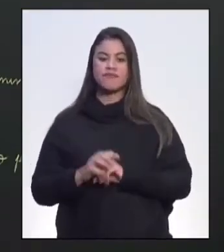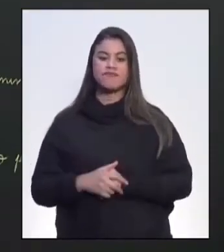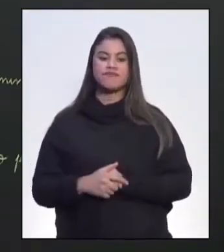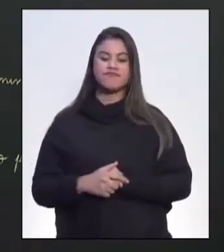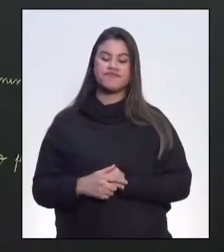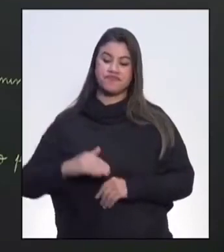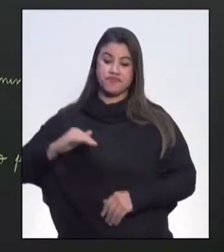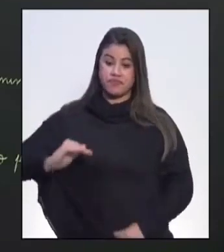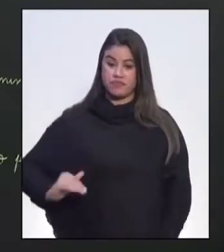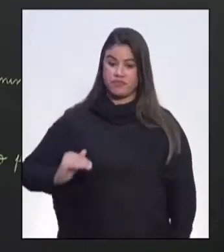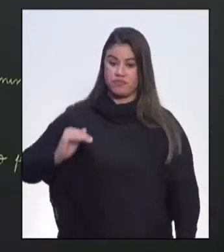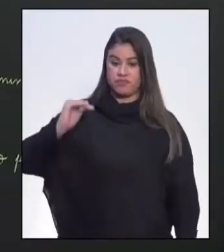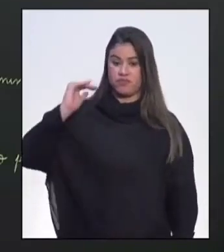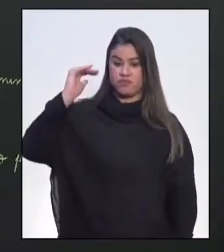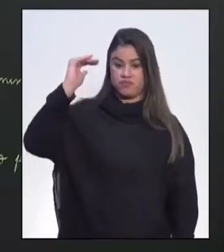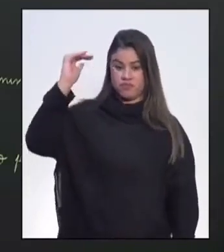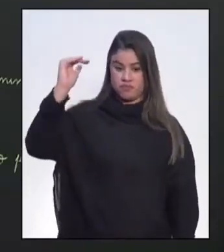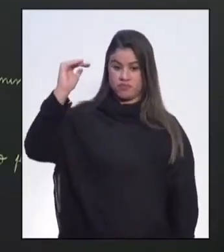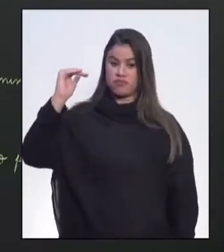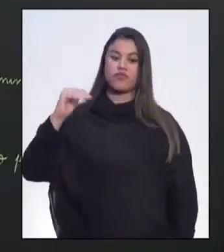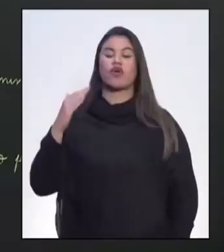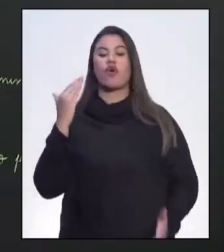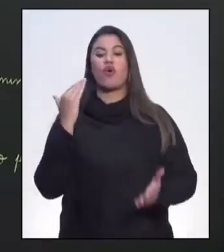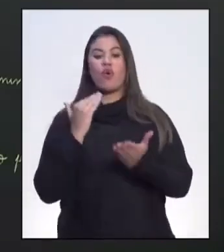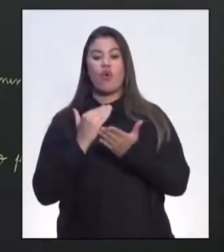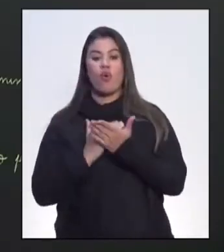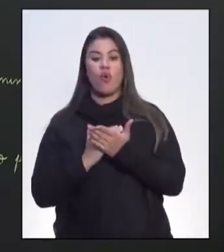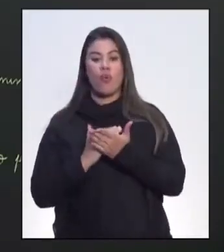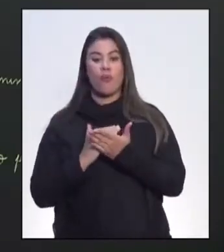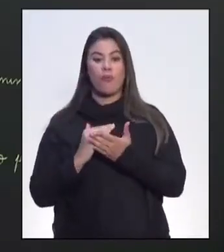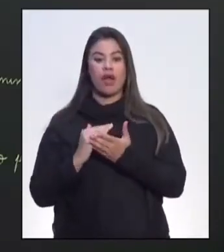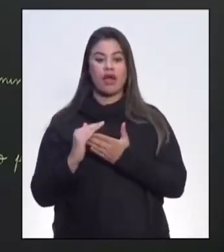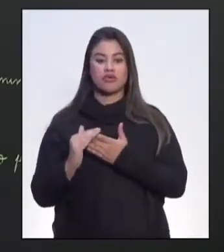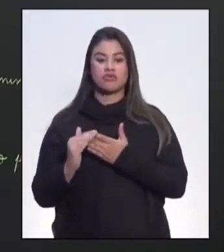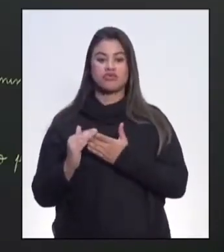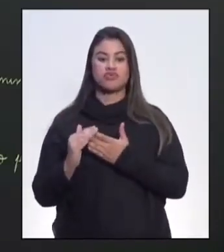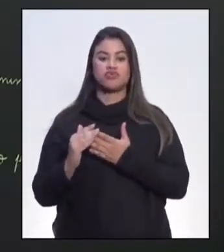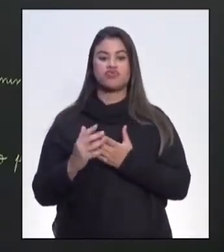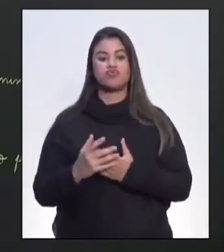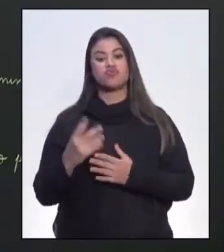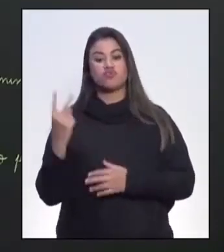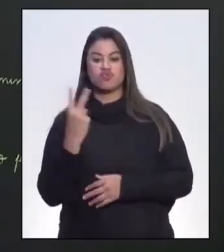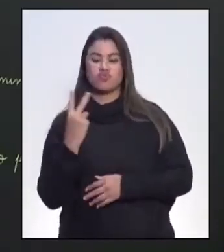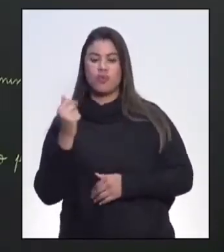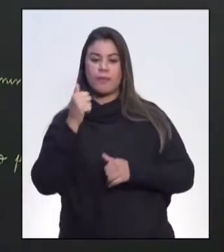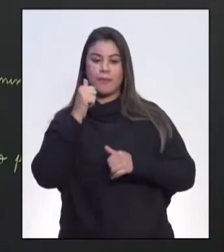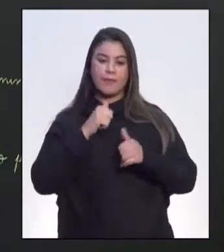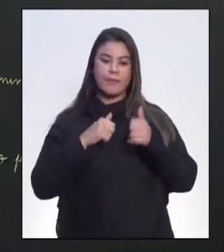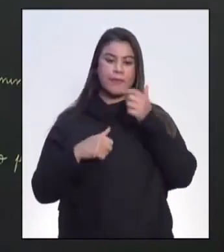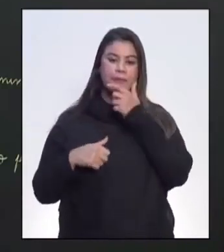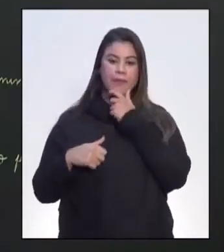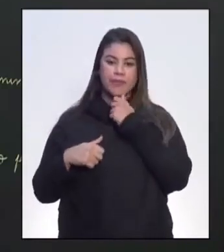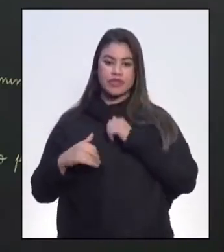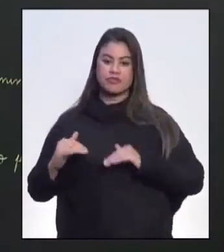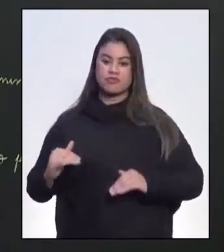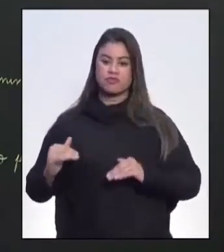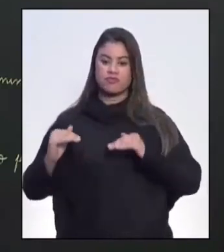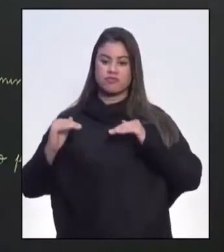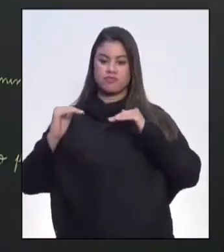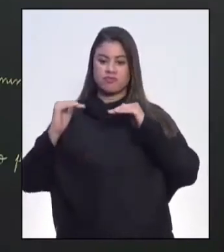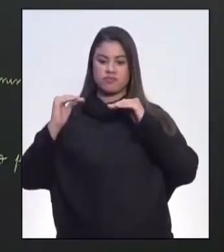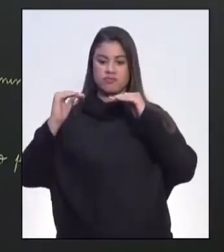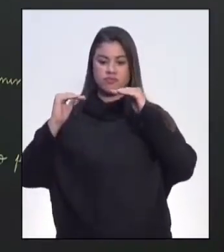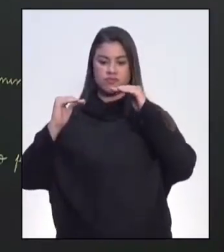questão do crescimento, essa menina também começa a crescer, todos, ambos, meninos e meninas, crescendo dentro do limite da